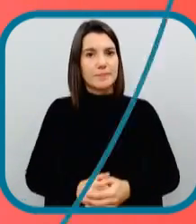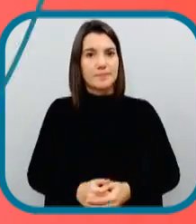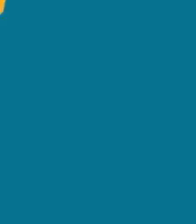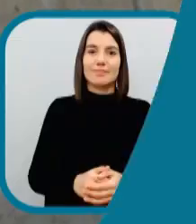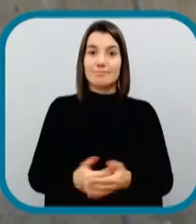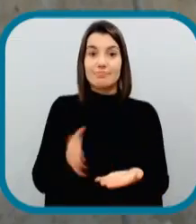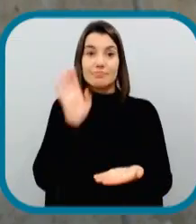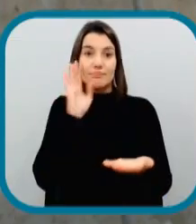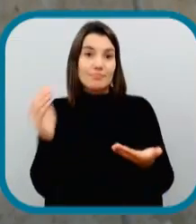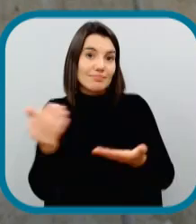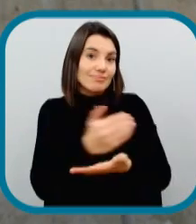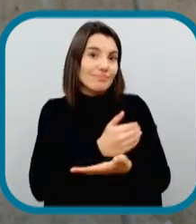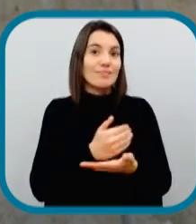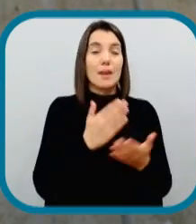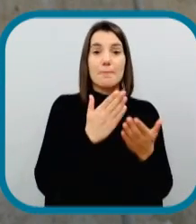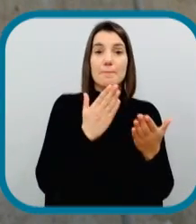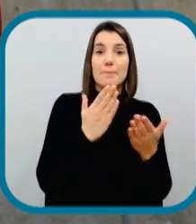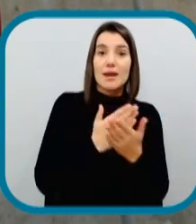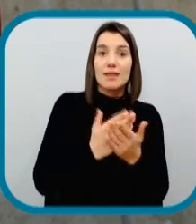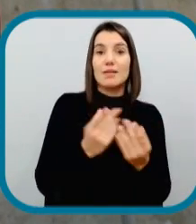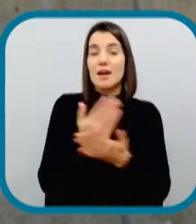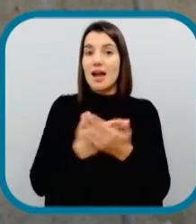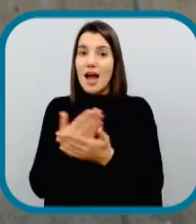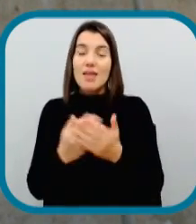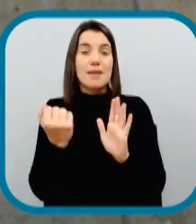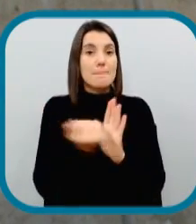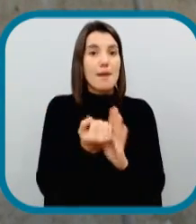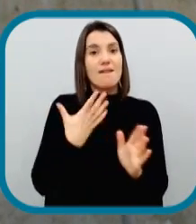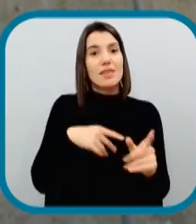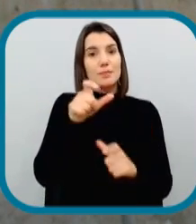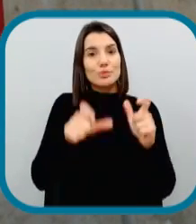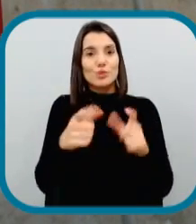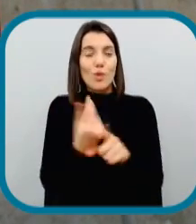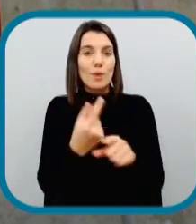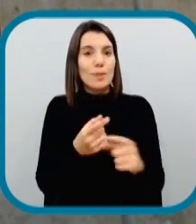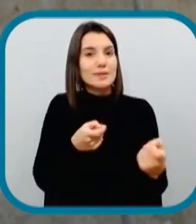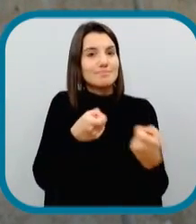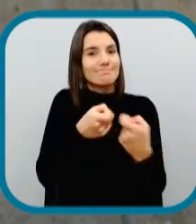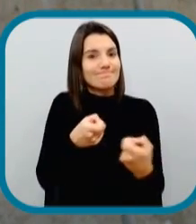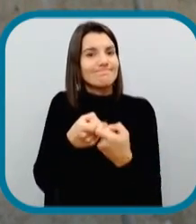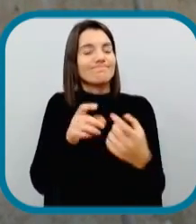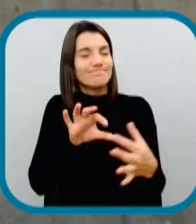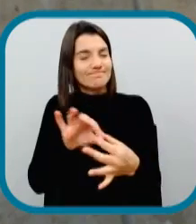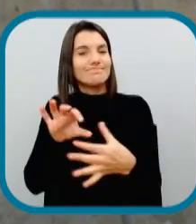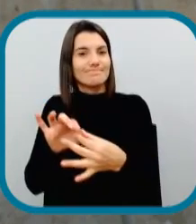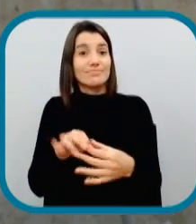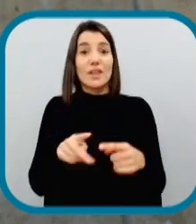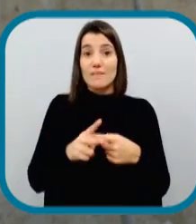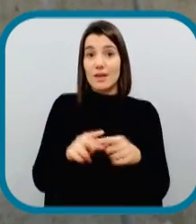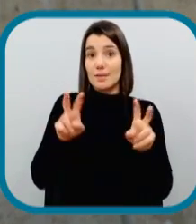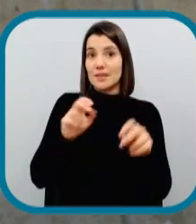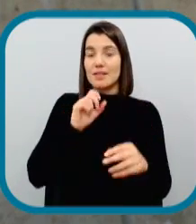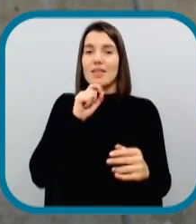trabalho. Através de sondagens ou estudos de mercado, as marcas facilitam a sua aproximação ao consumidor. Estas